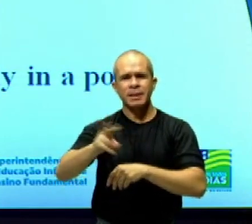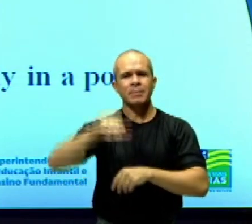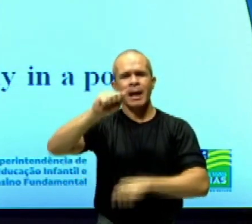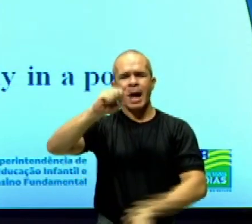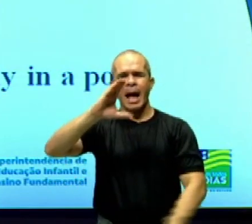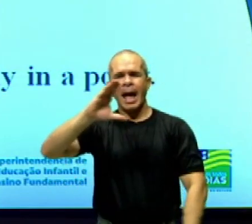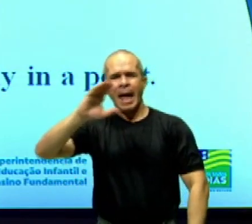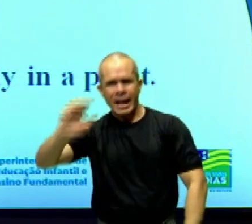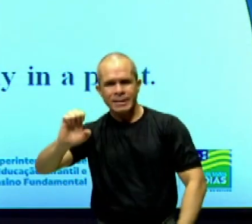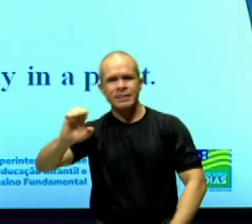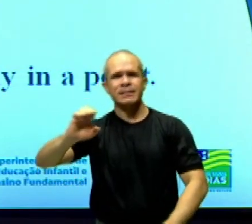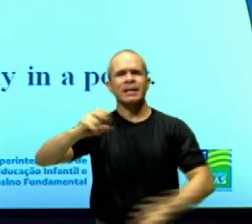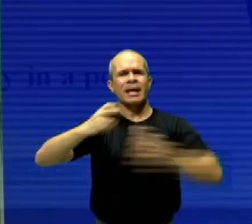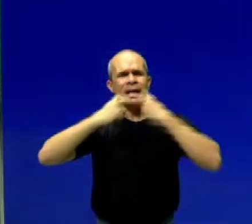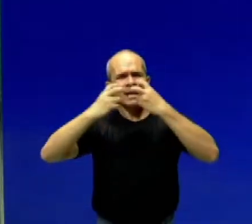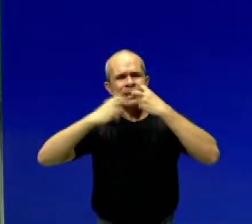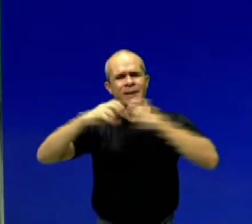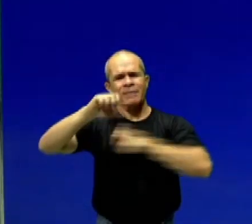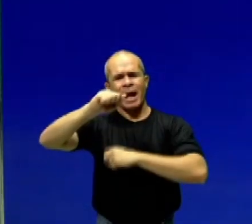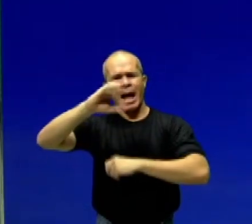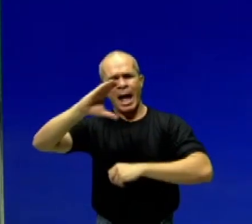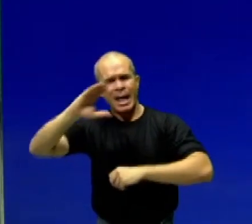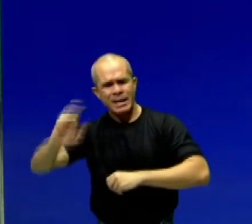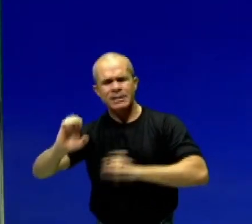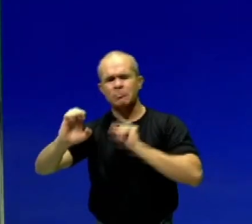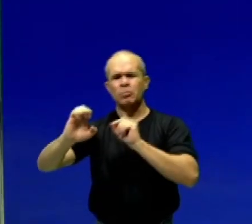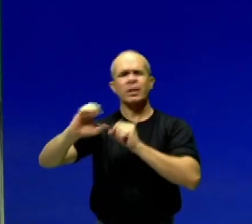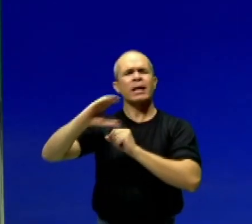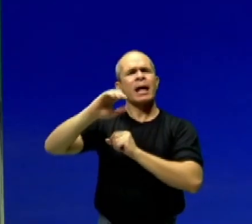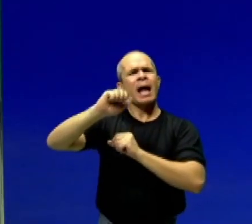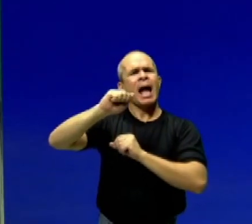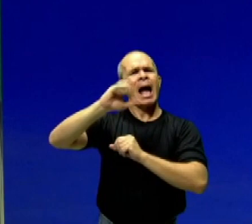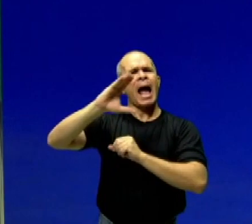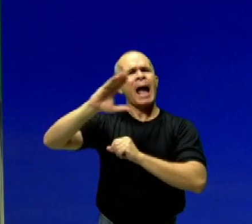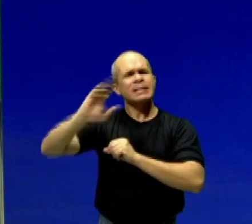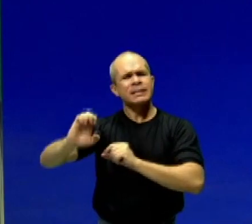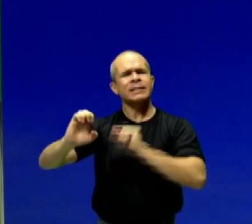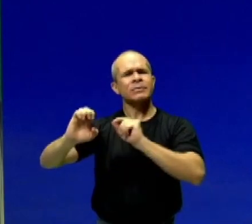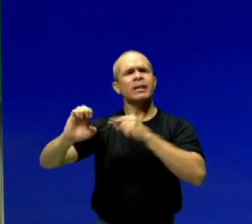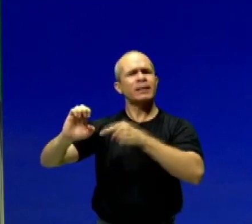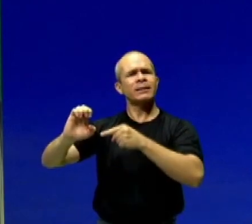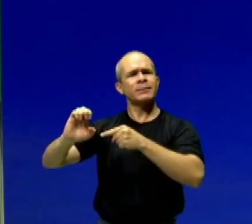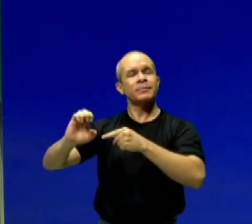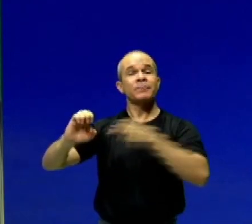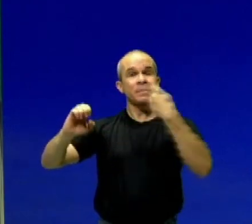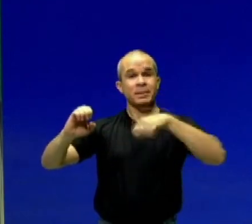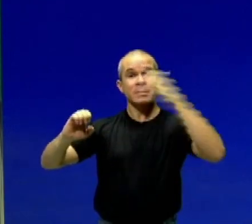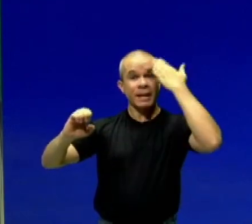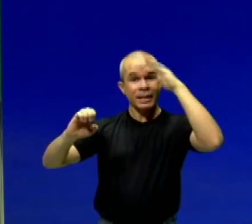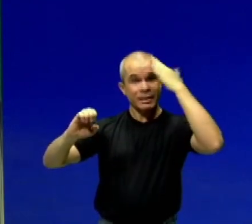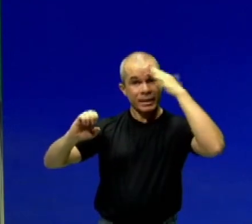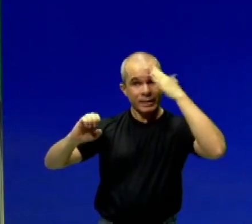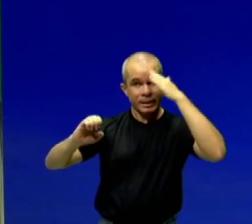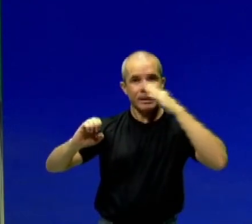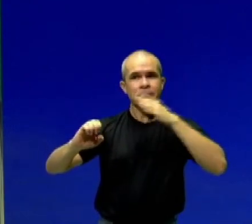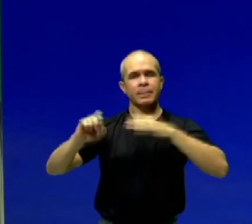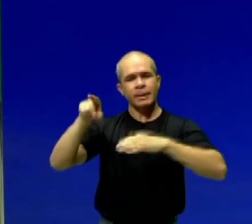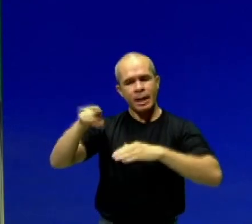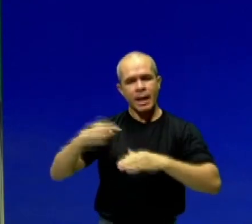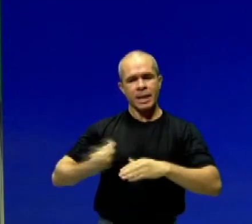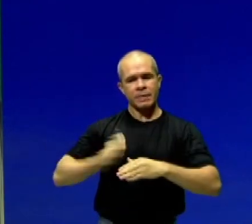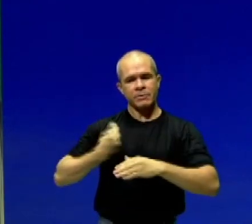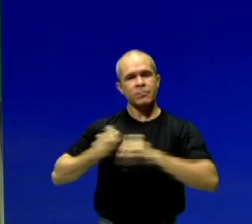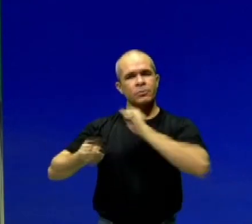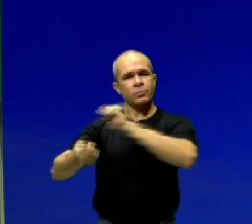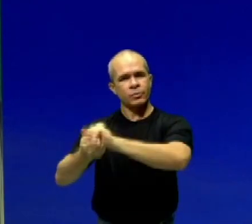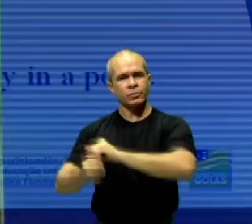ficava lá gritando, ace, ace, ace. Então, por que, que eles gritavam esse ace? Você tem que entender, para você estar lá dentro da